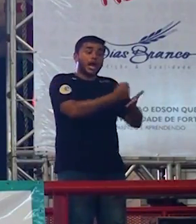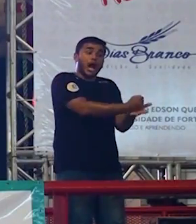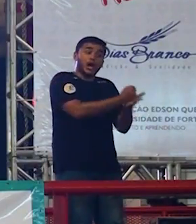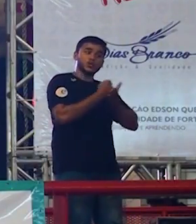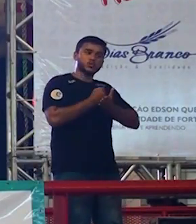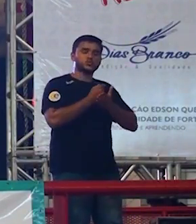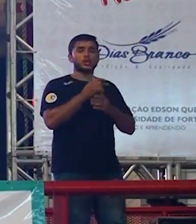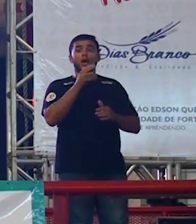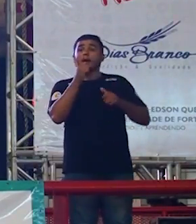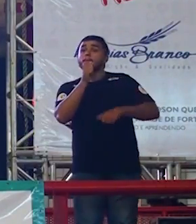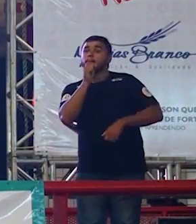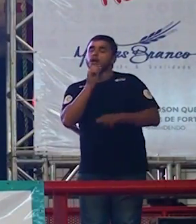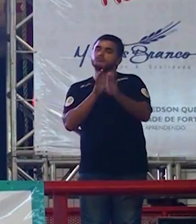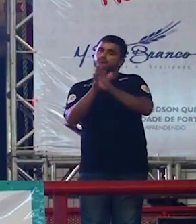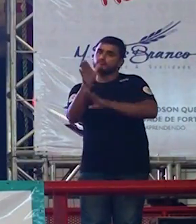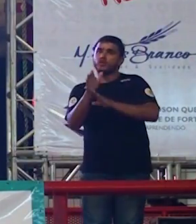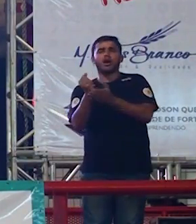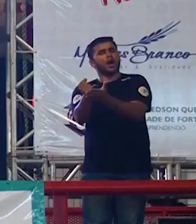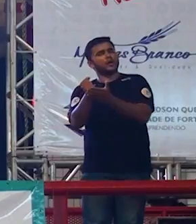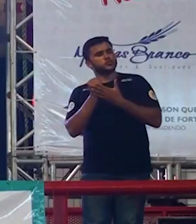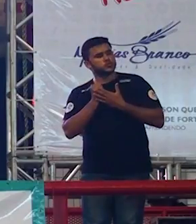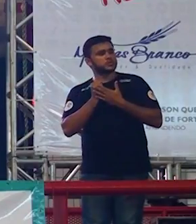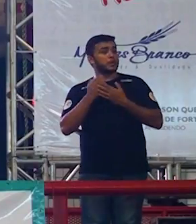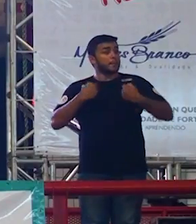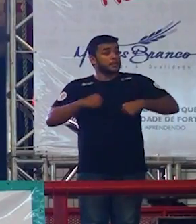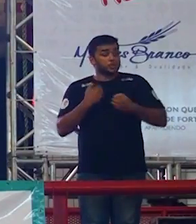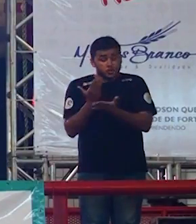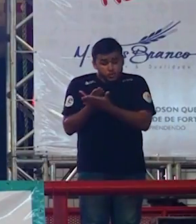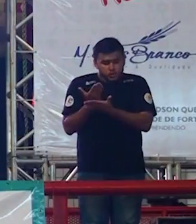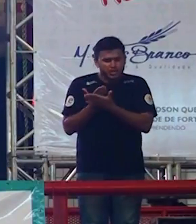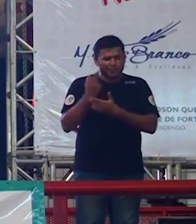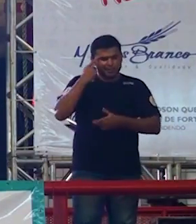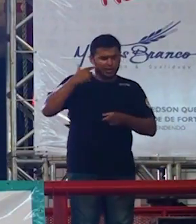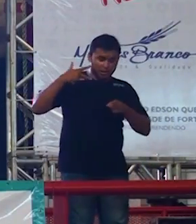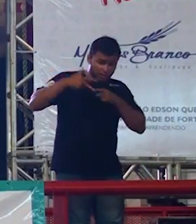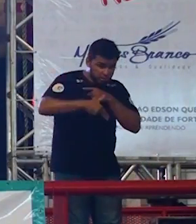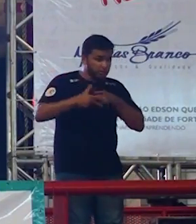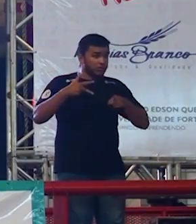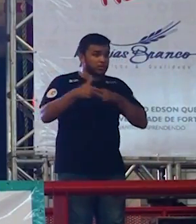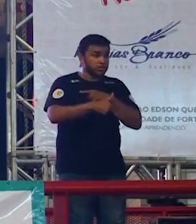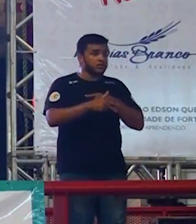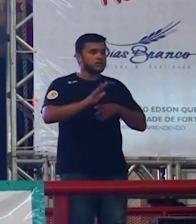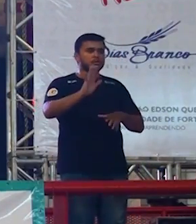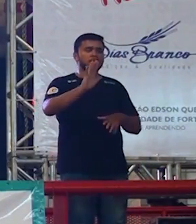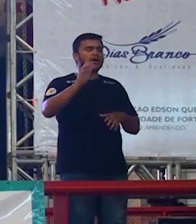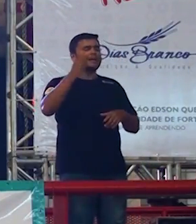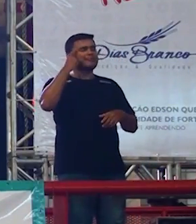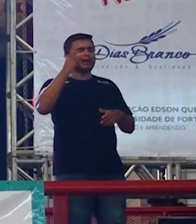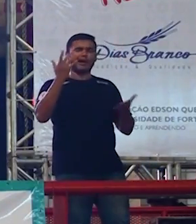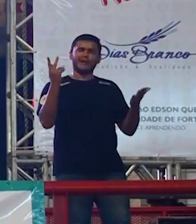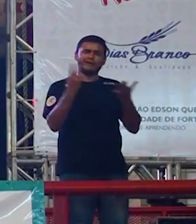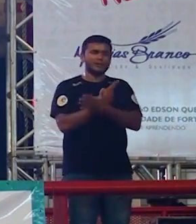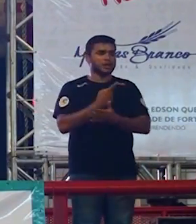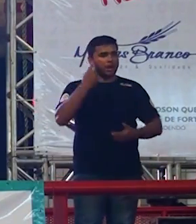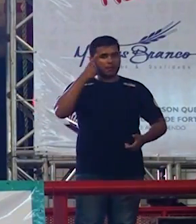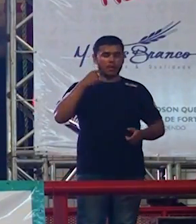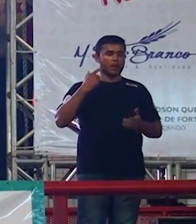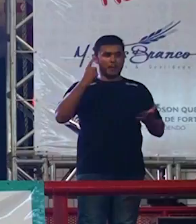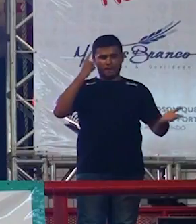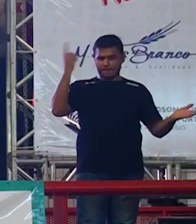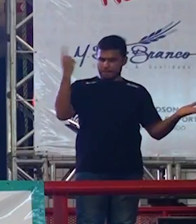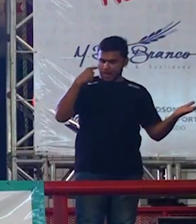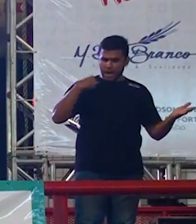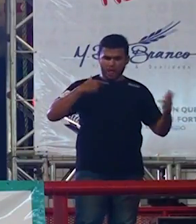que você precisa. Às vezes, principalmente, algumas famílias já ficam pressionando o jovem para ir